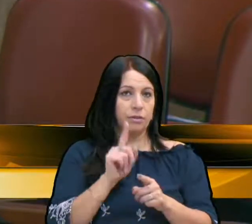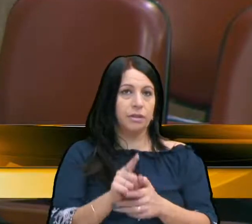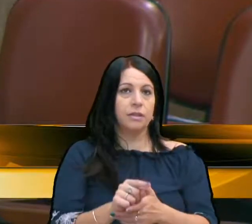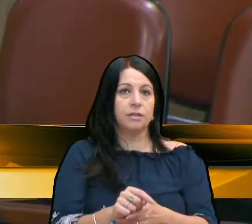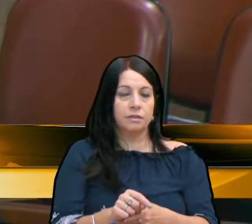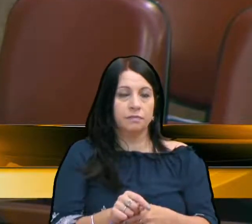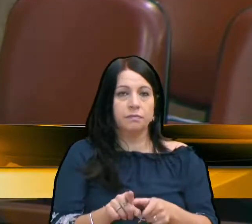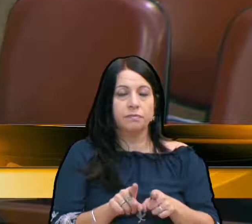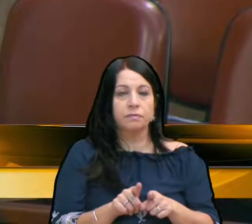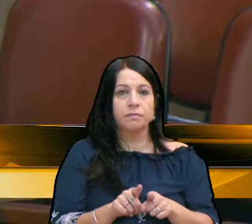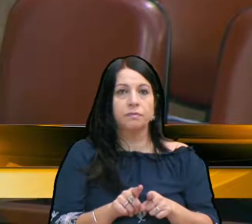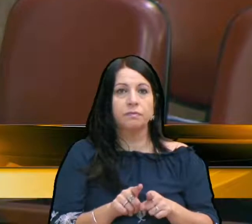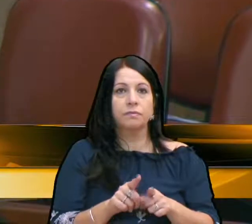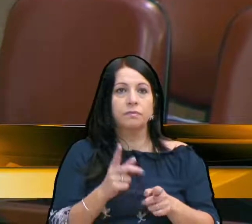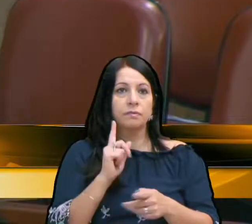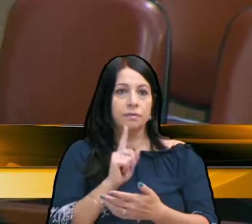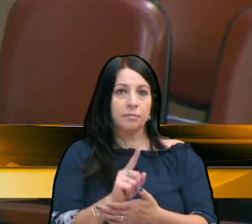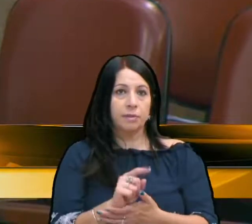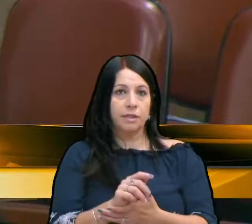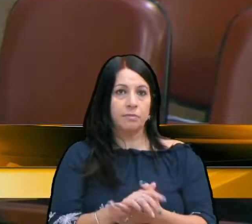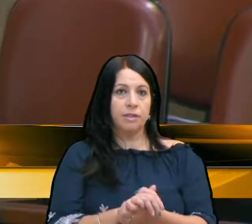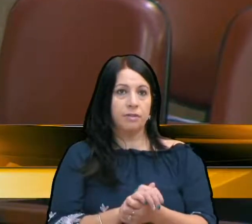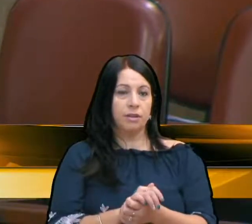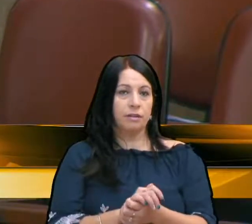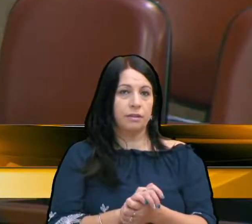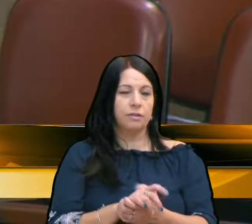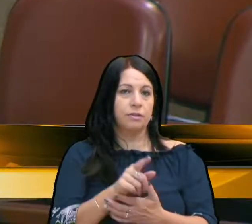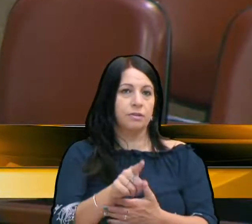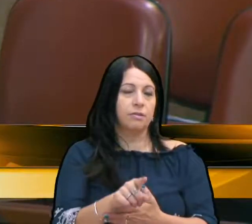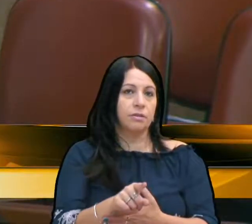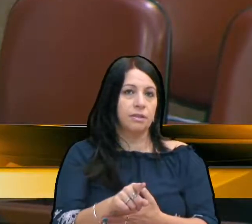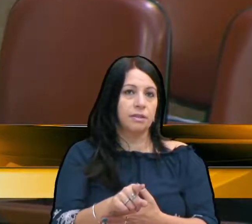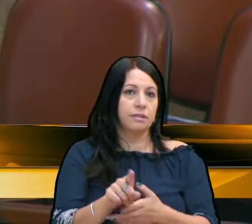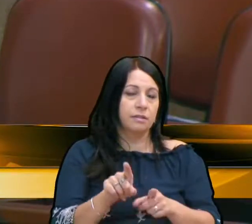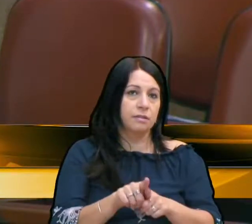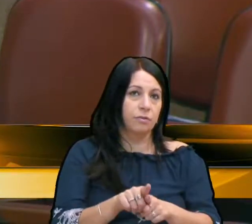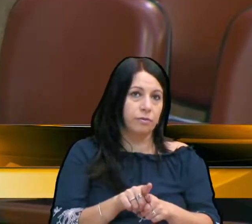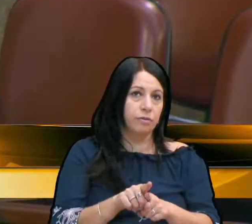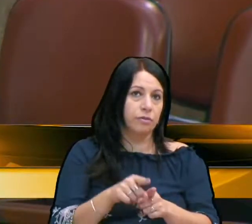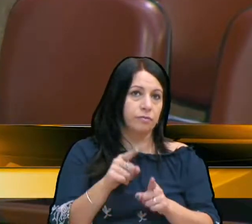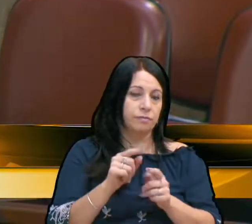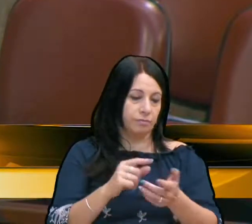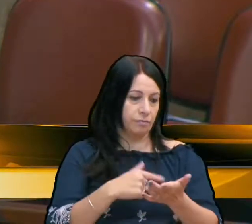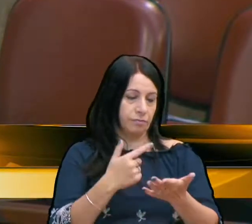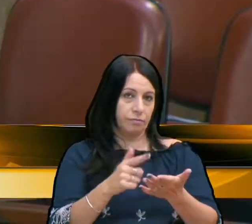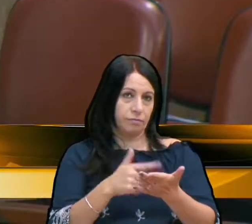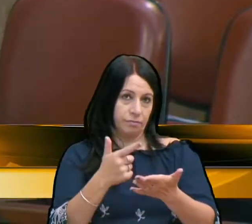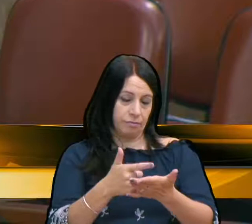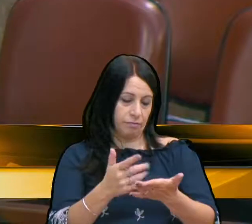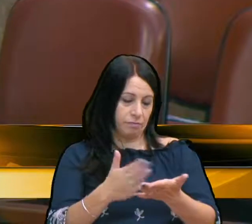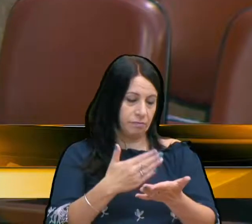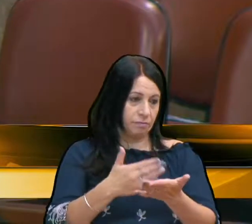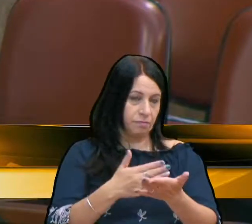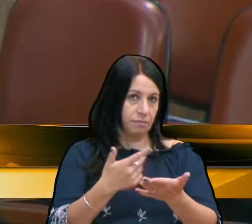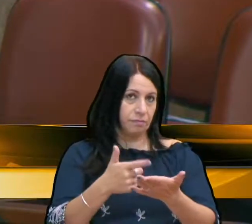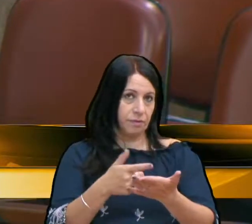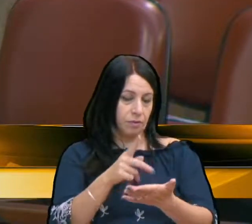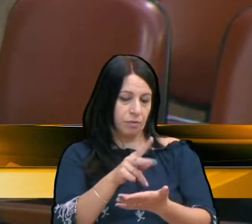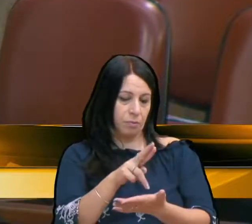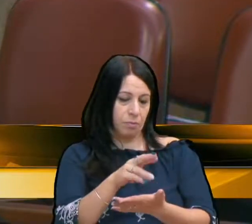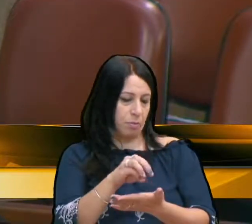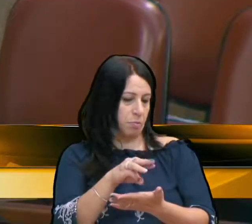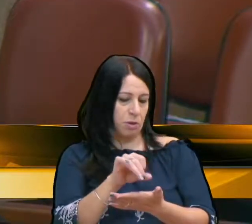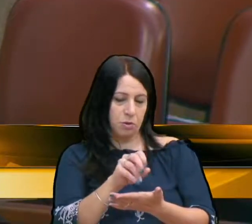armazém aonde funcionava através da confiança da caderneta. Não tinha promissória, não